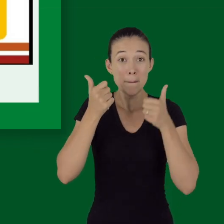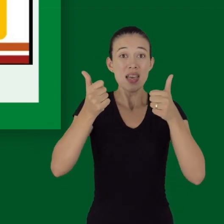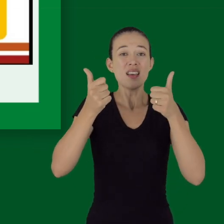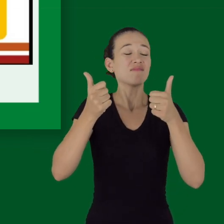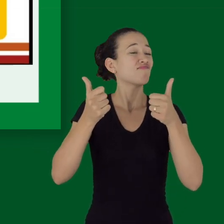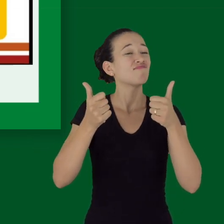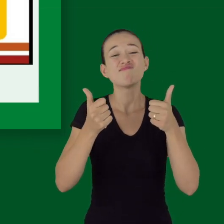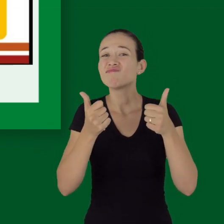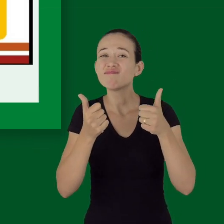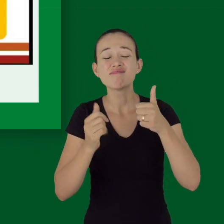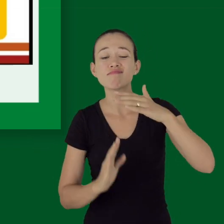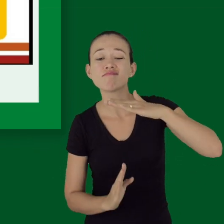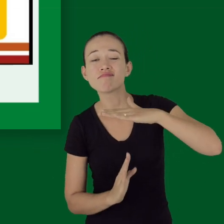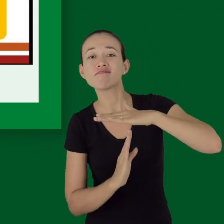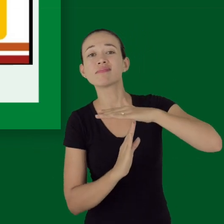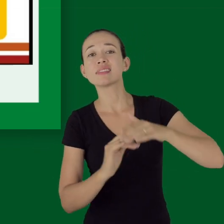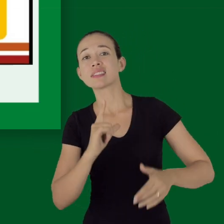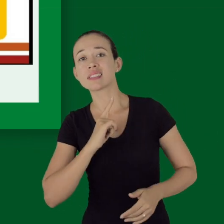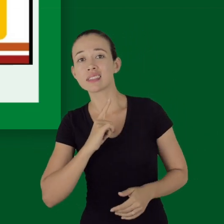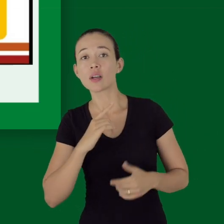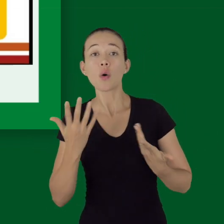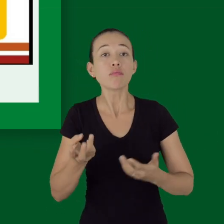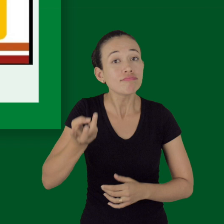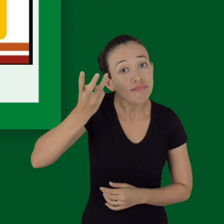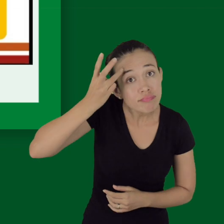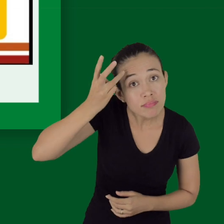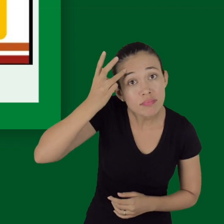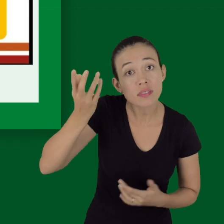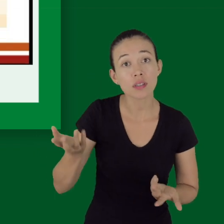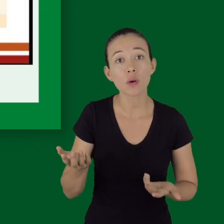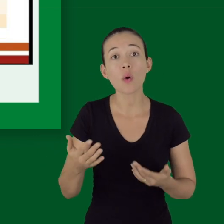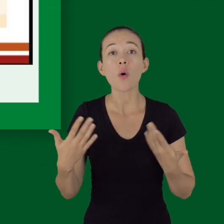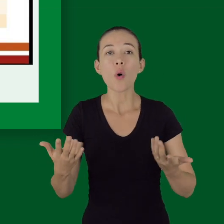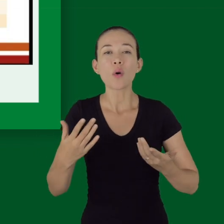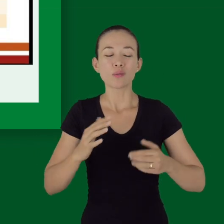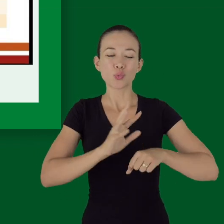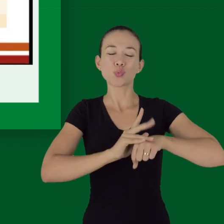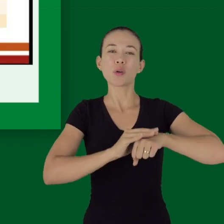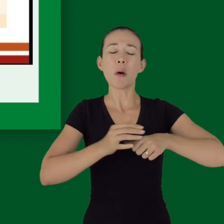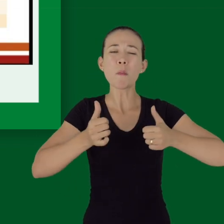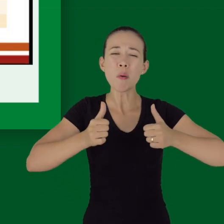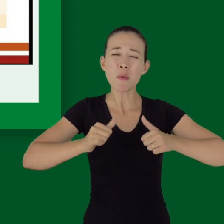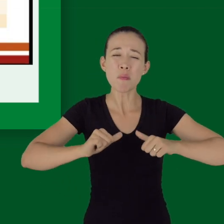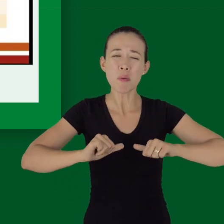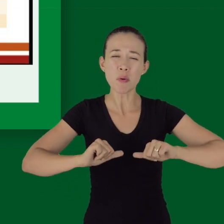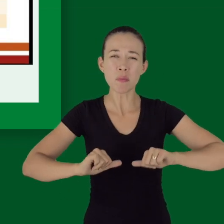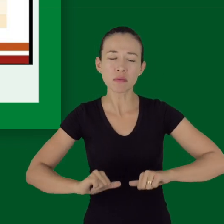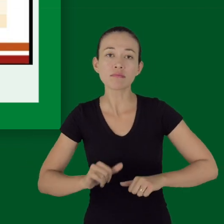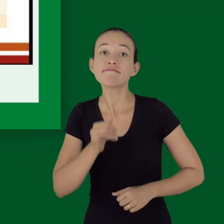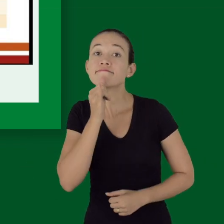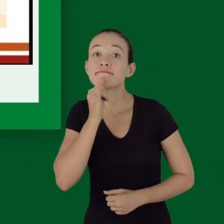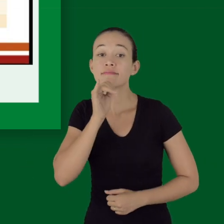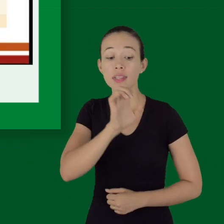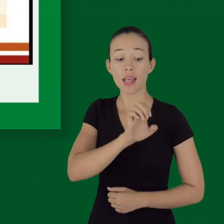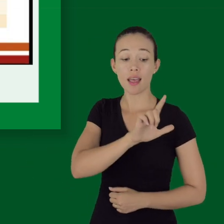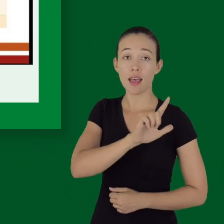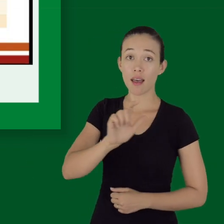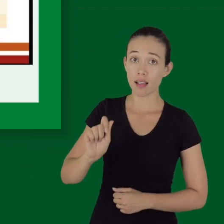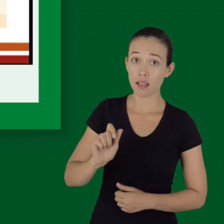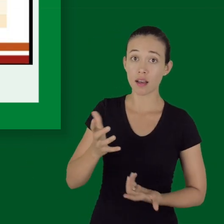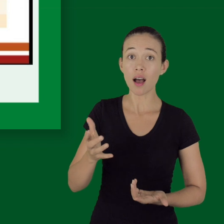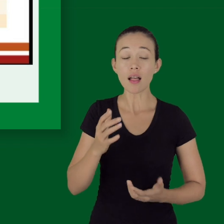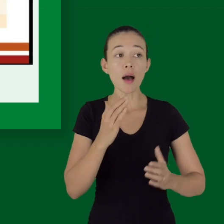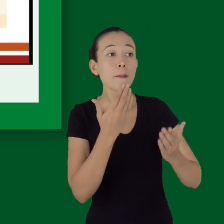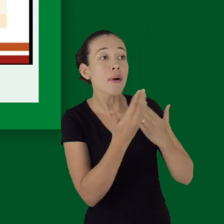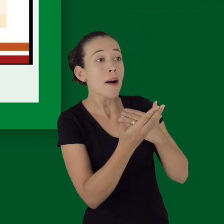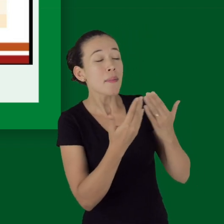comunicar, isso tudo precisa chamar a atenção como situações que dificultam esse processo avaliativo. E sinais de